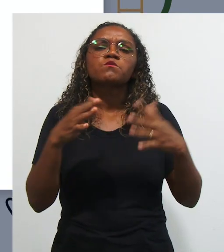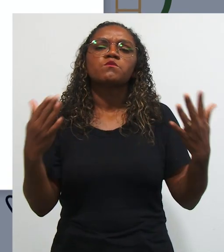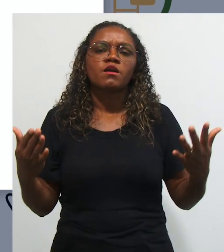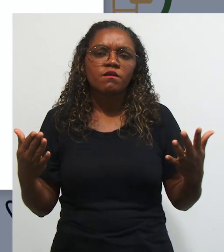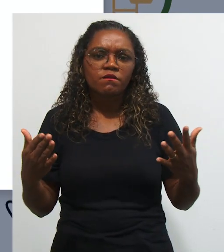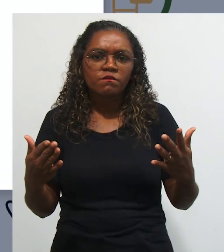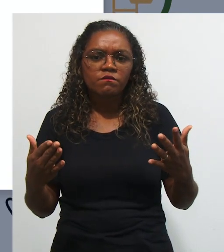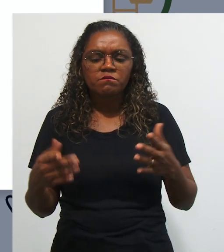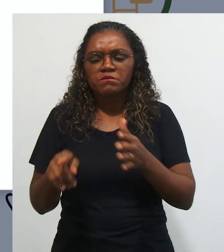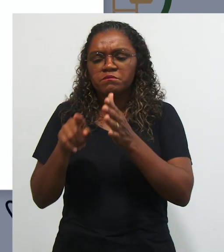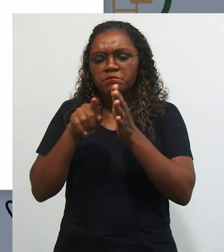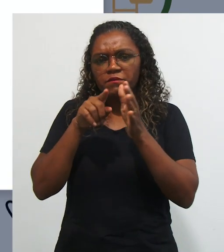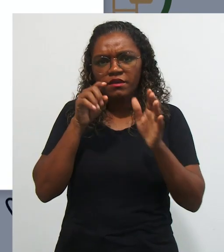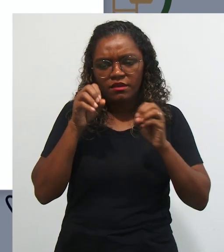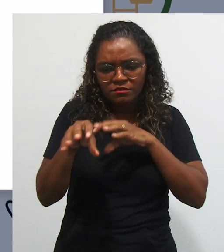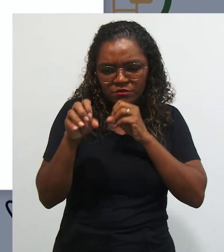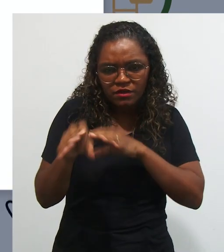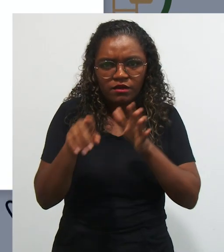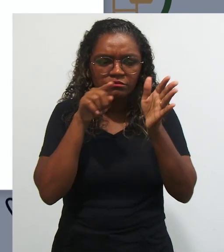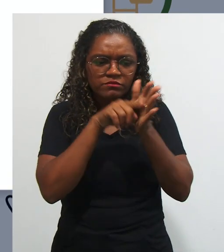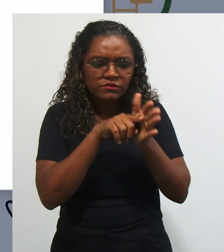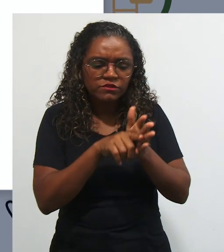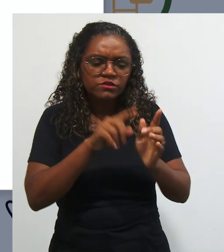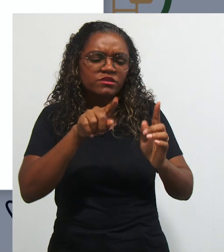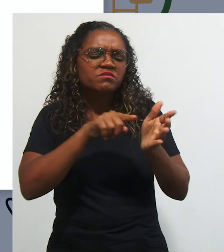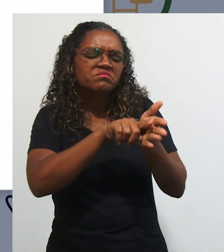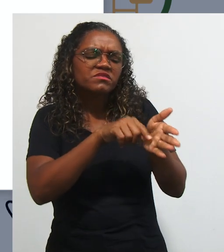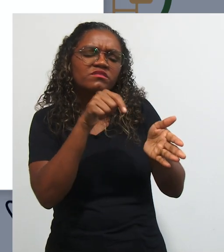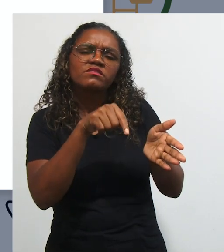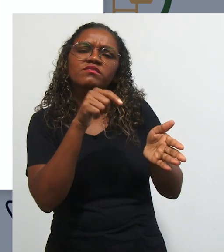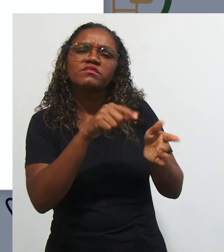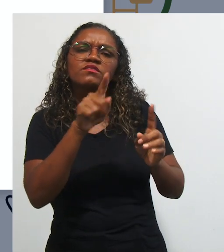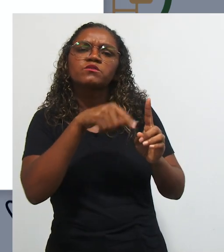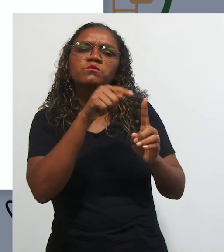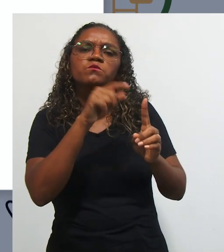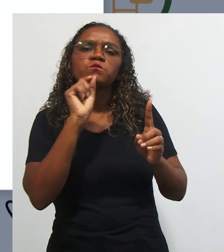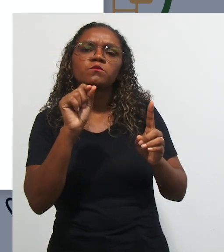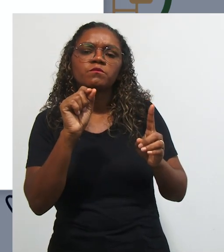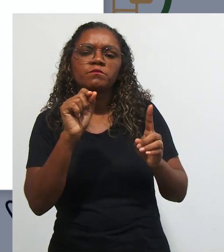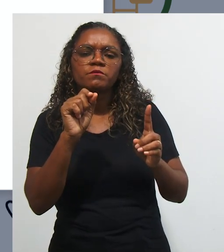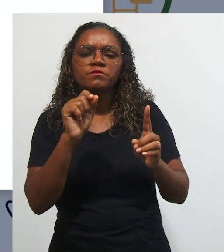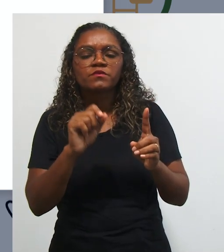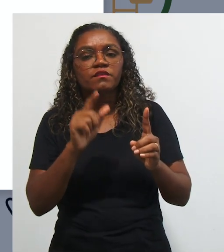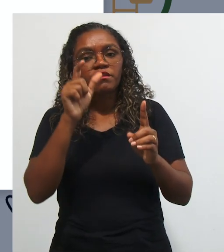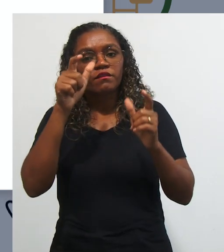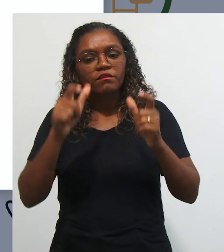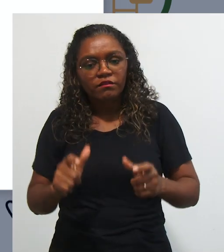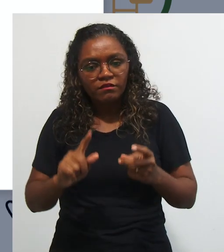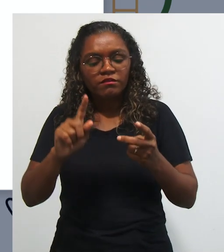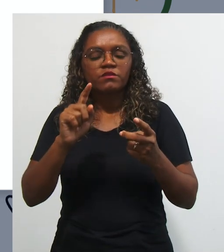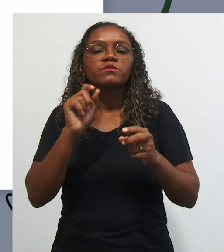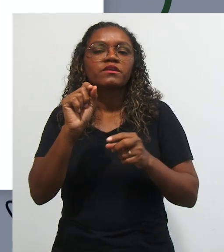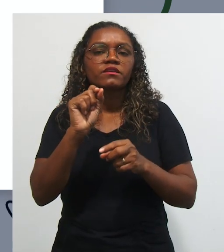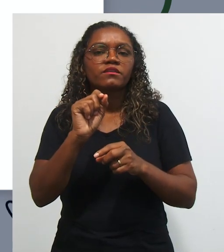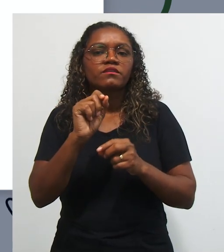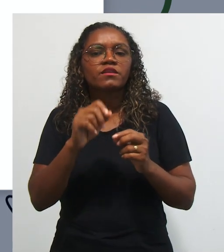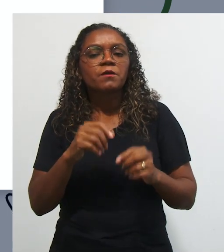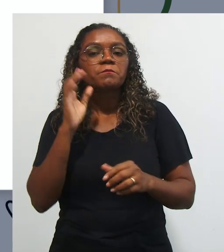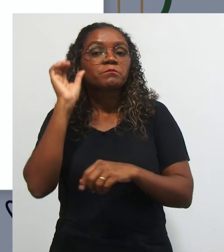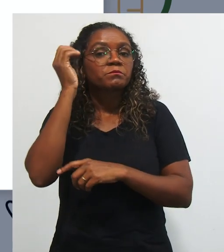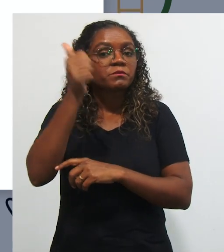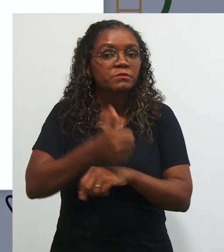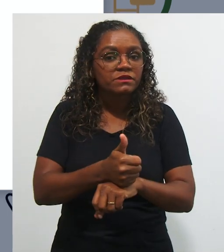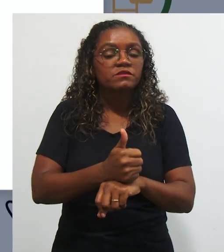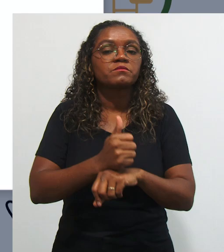pela pesquisa? Qual que é o objetivo de fazer a pesquisa, locus, instrumento e objeto desse processo?